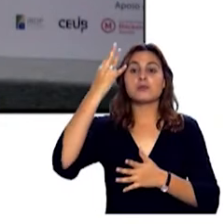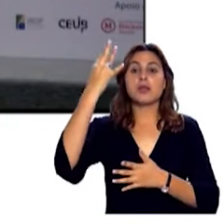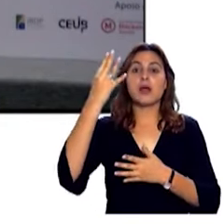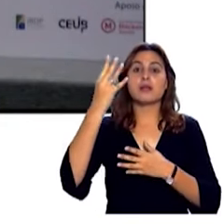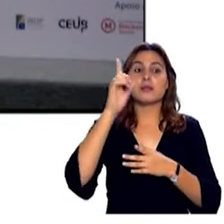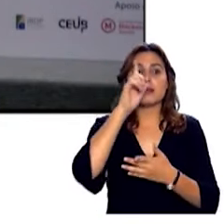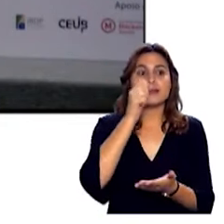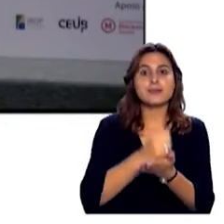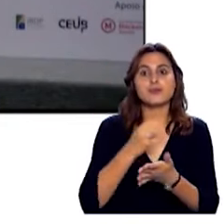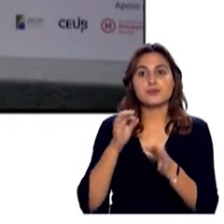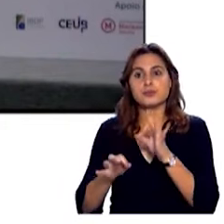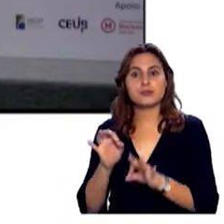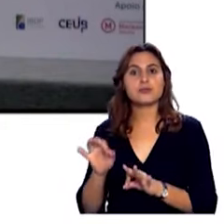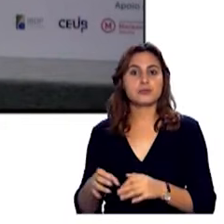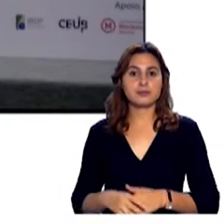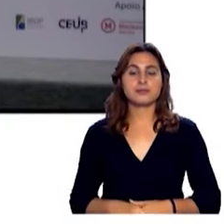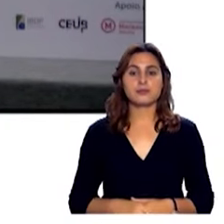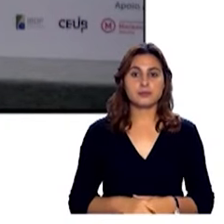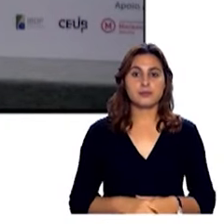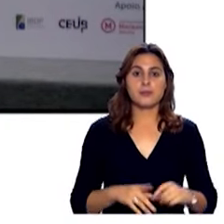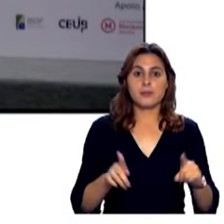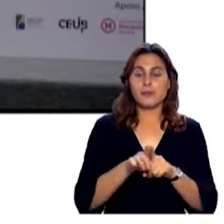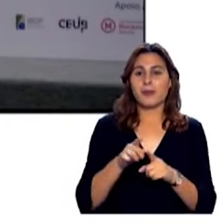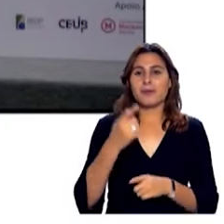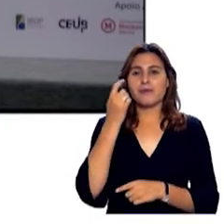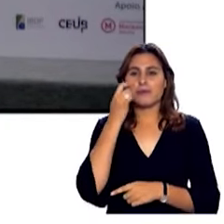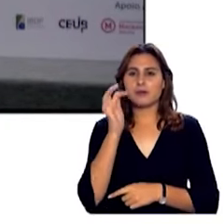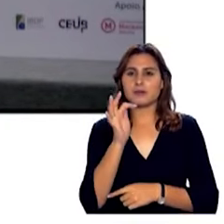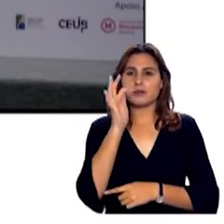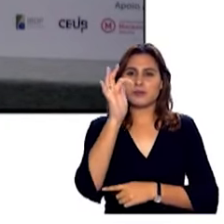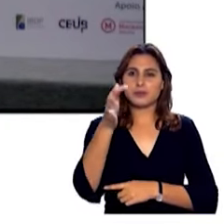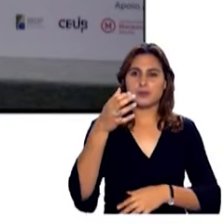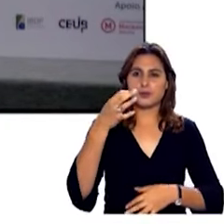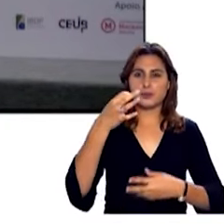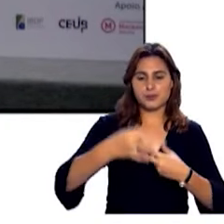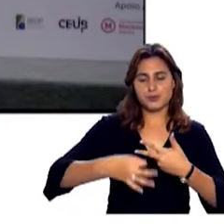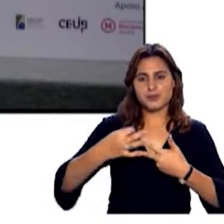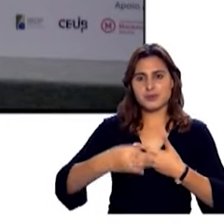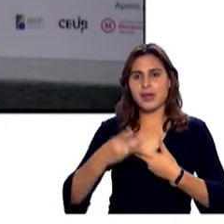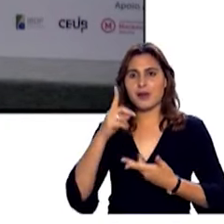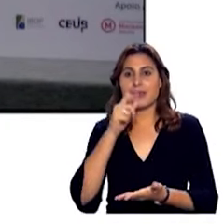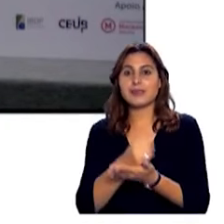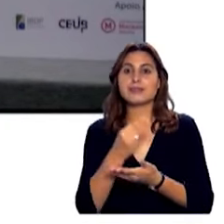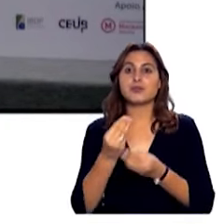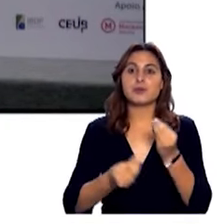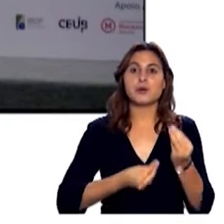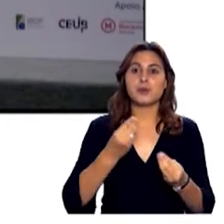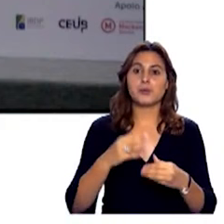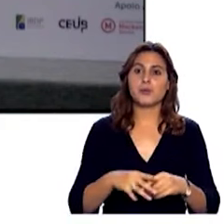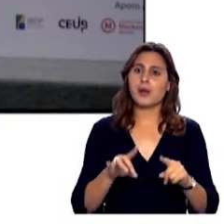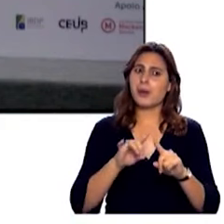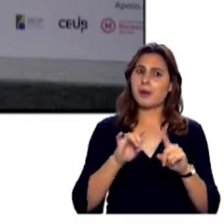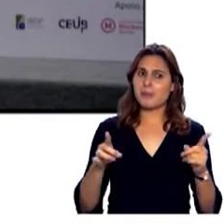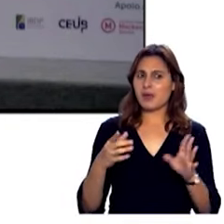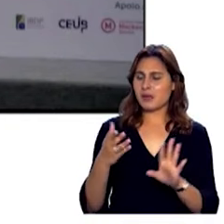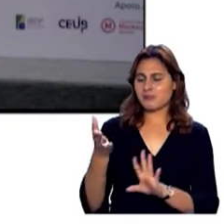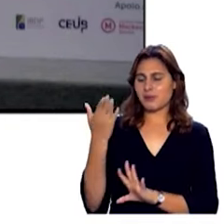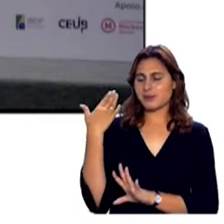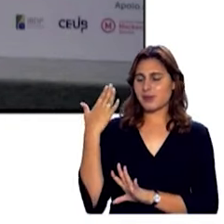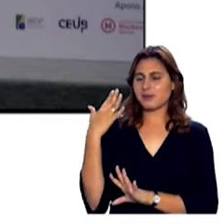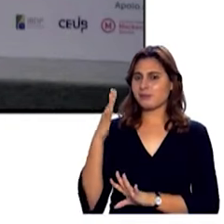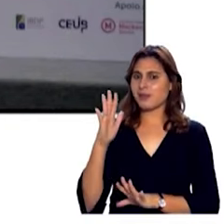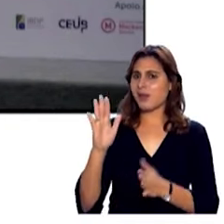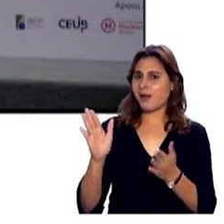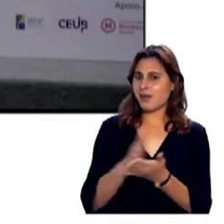judicial em poder prever como é que o judiciário vai decidir uma coisa e nem sempre foi assim o Direito Romano não